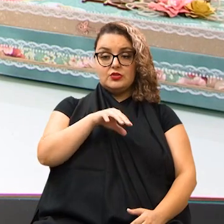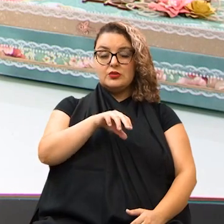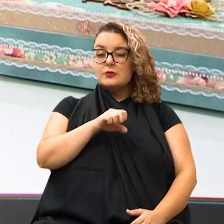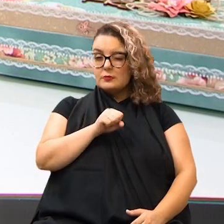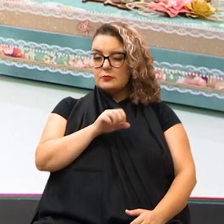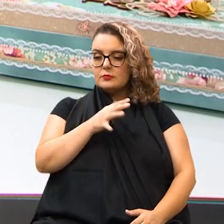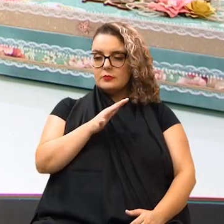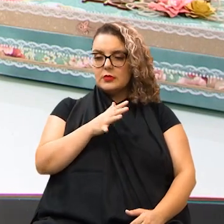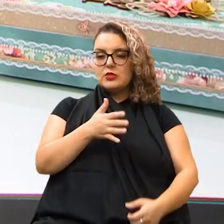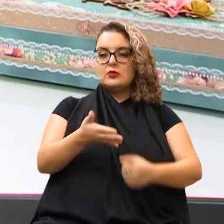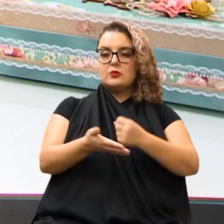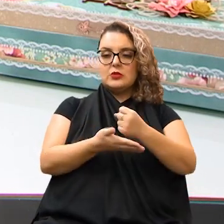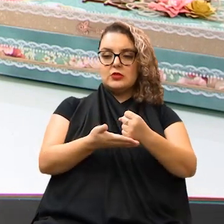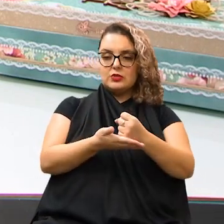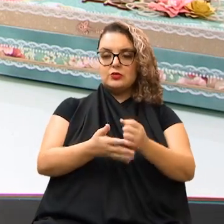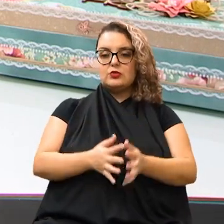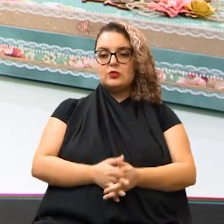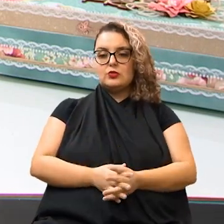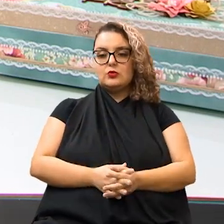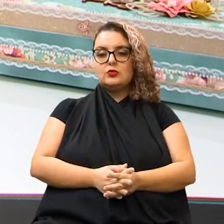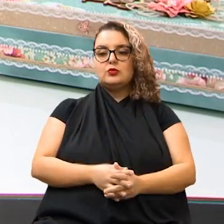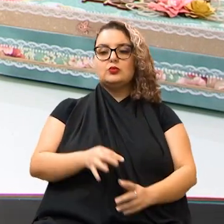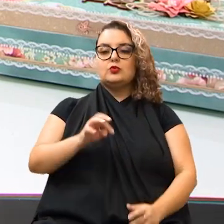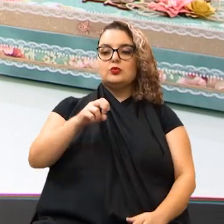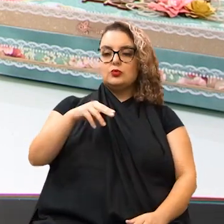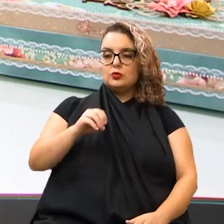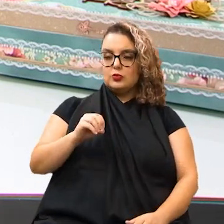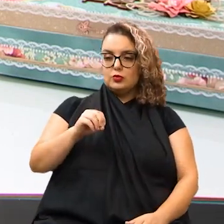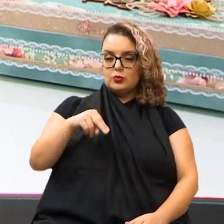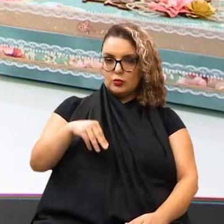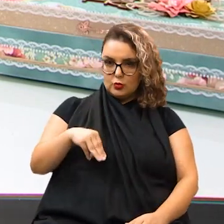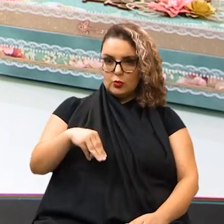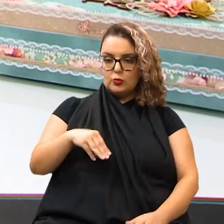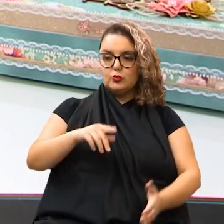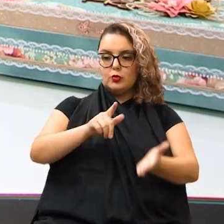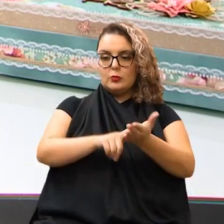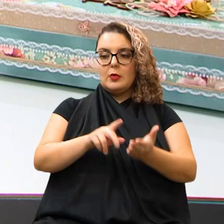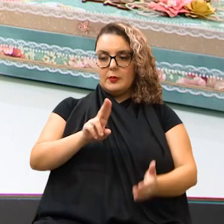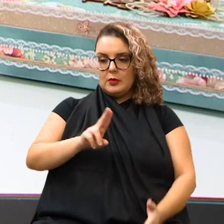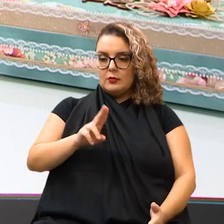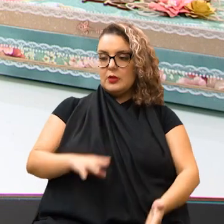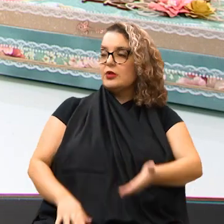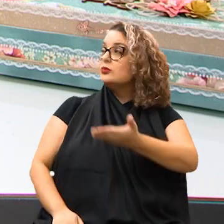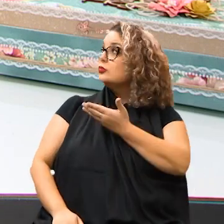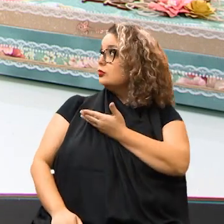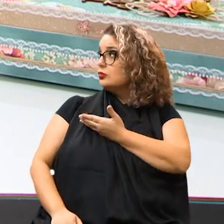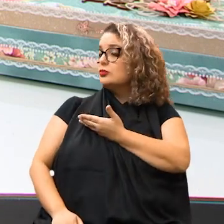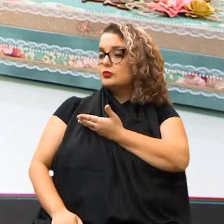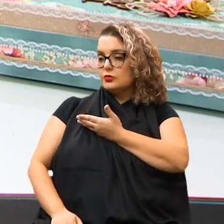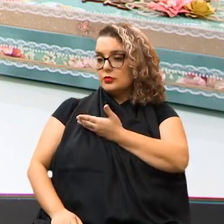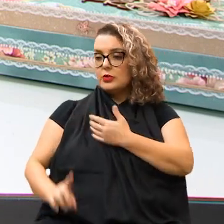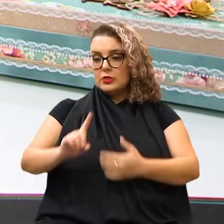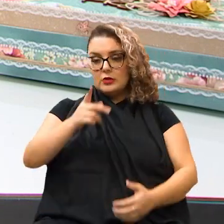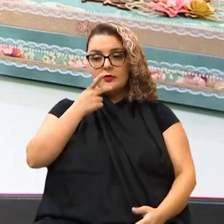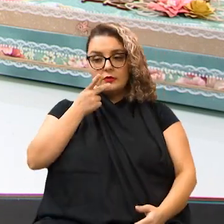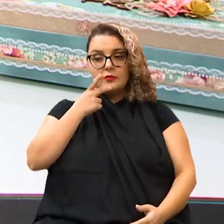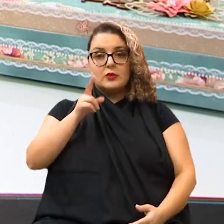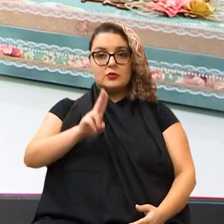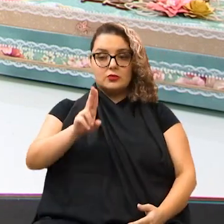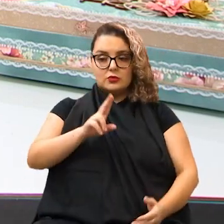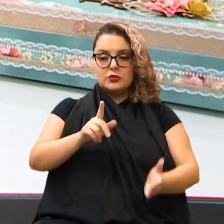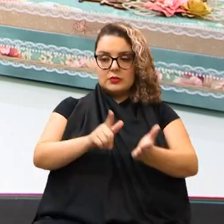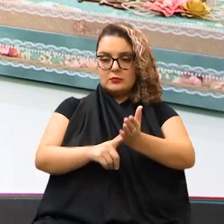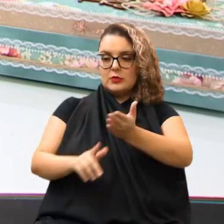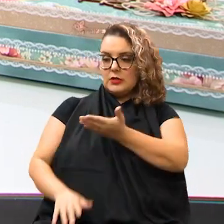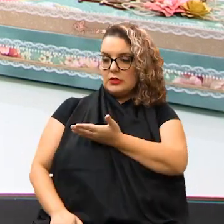Eu peguei esse verde mais ou menos baseado no tom do papel que a gente vai usar. Tá? A gente não falou isso ainda, mas a